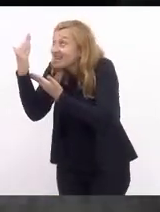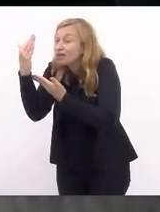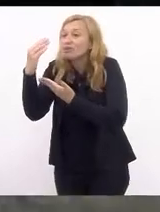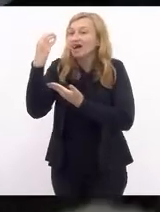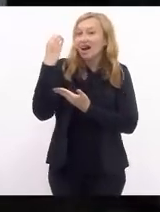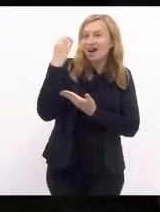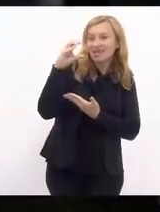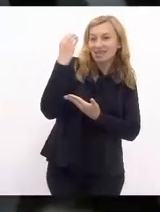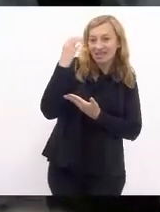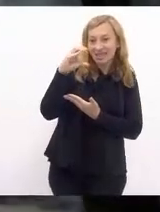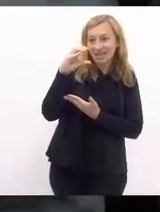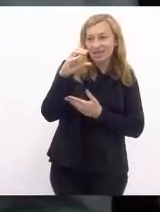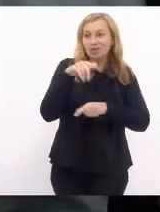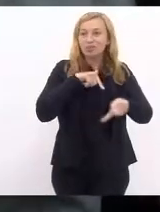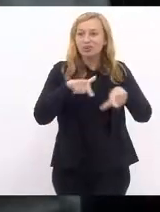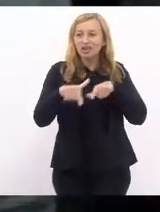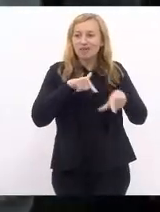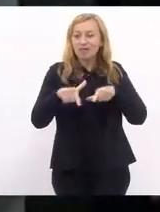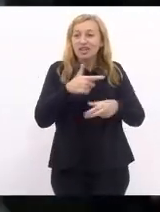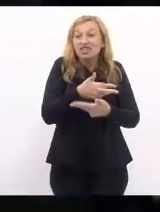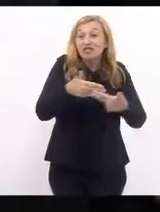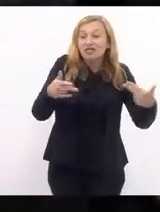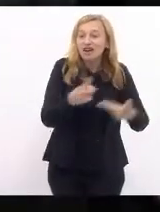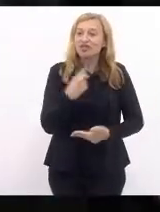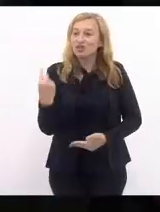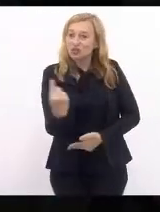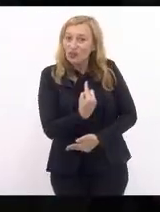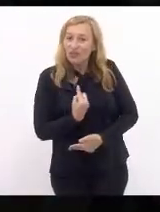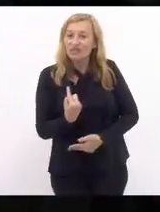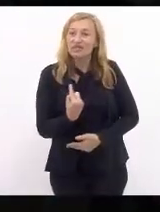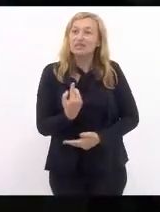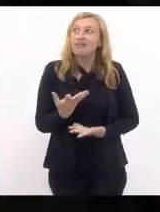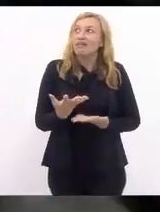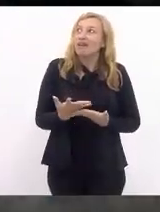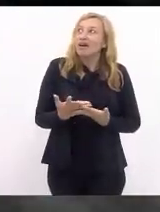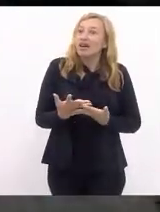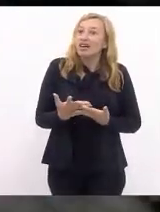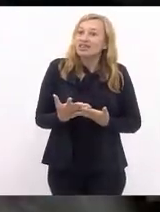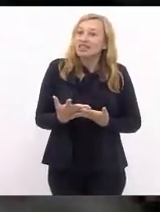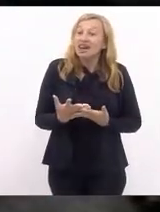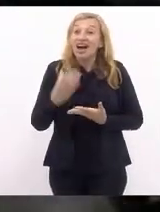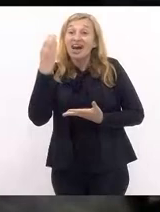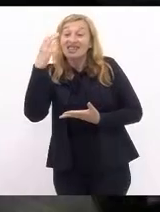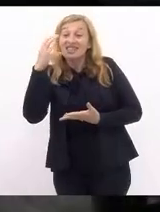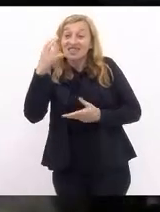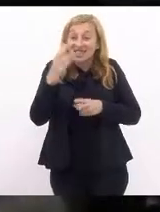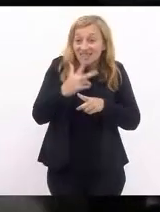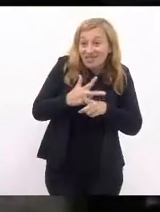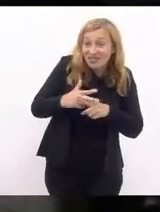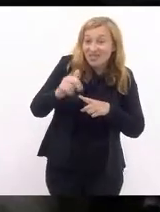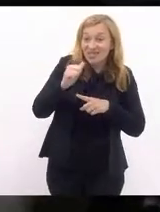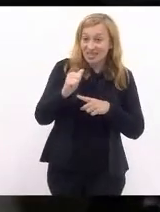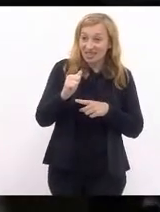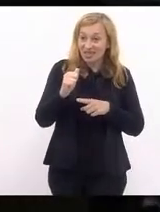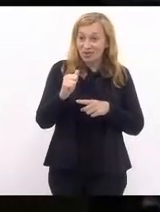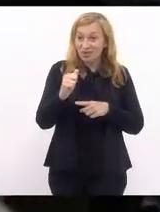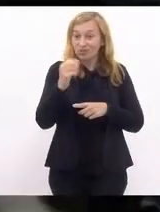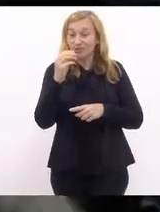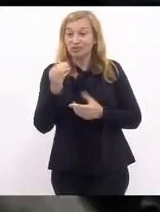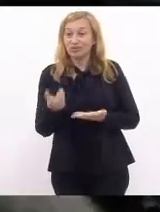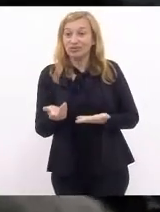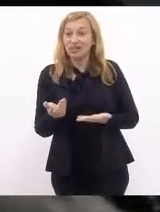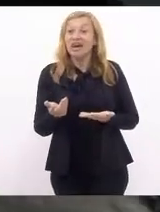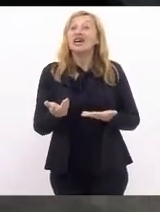ciência e o trabalho de muitos de nós fez a ciência venceu o negacionismo